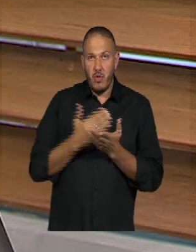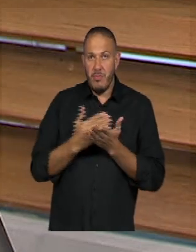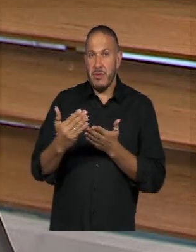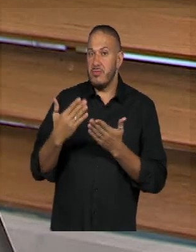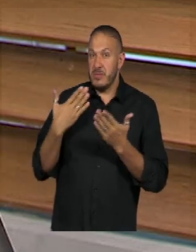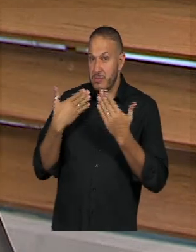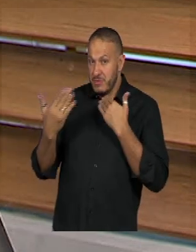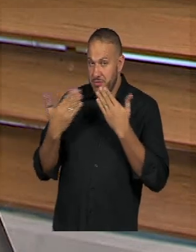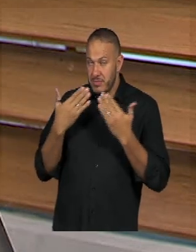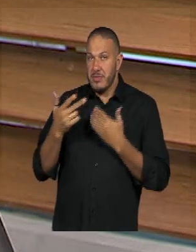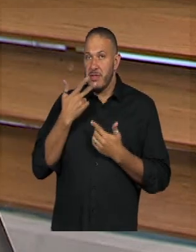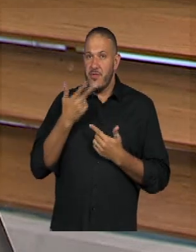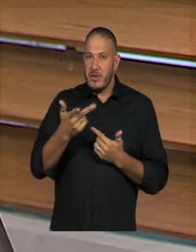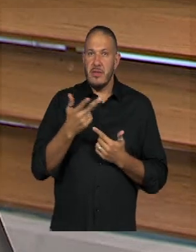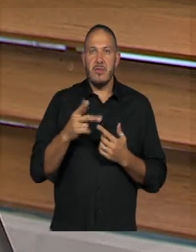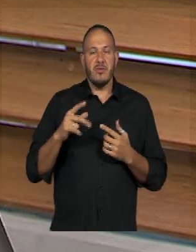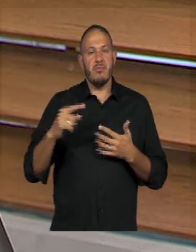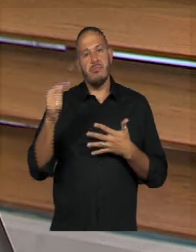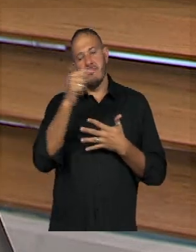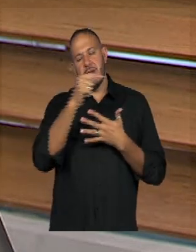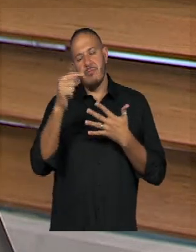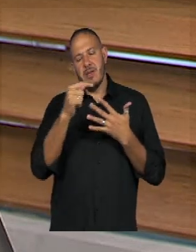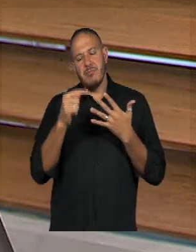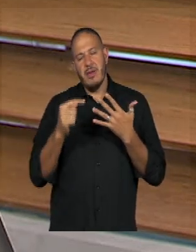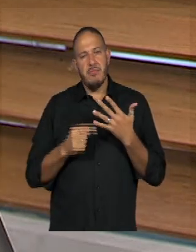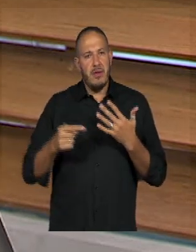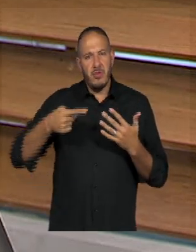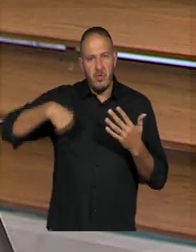eu trouxe que todos os nossos projetos no